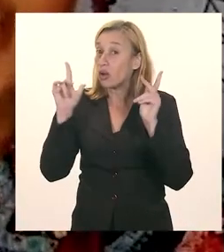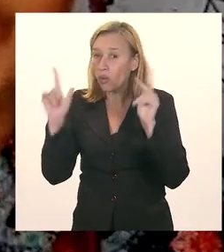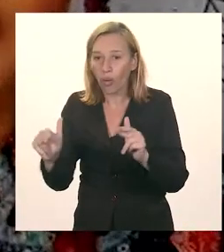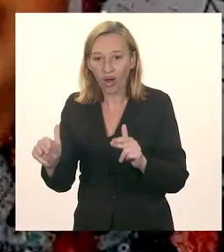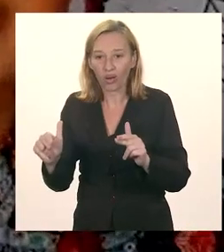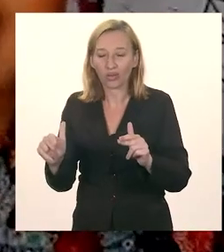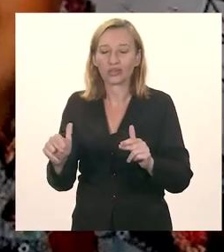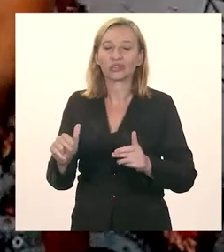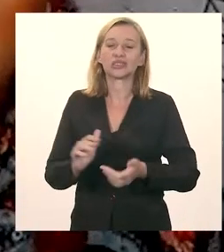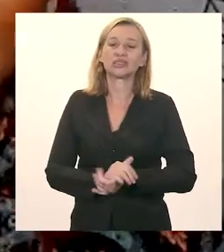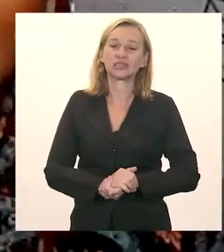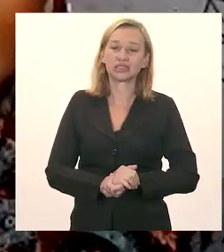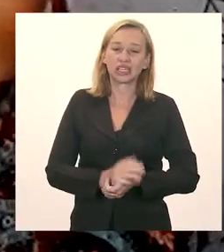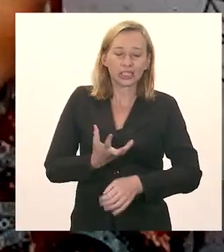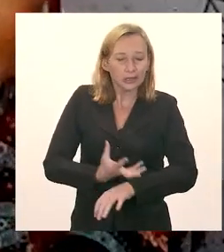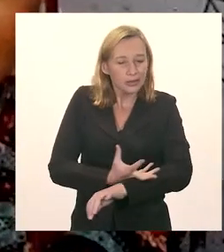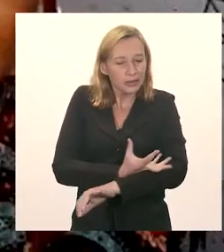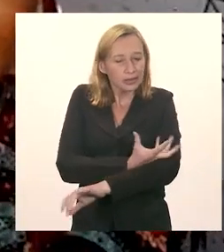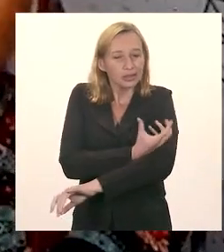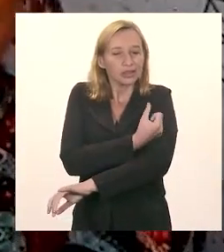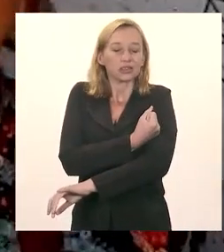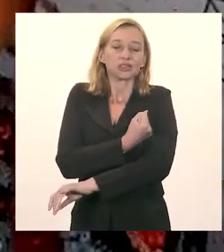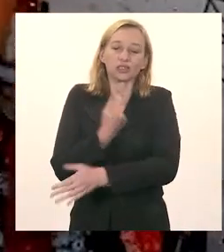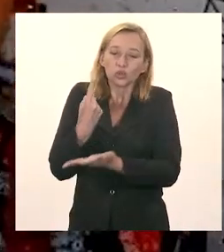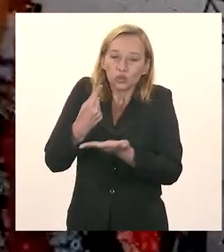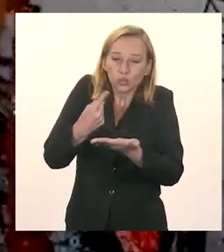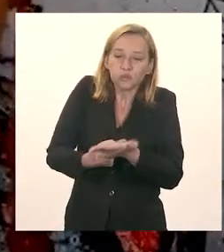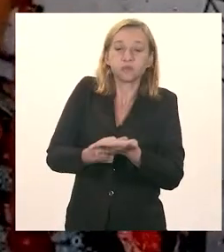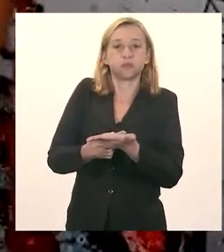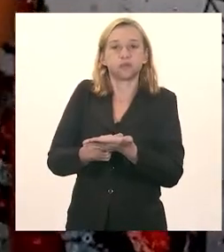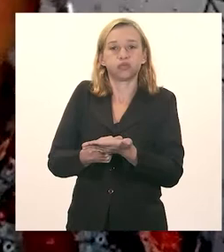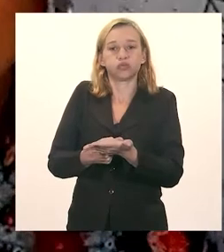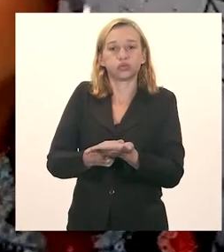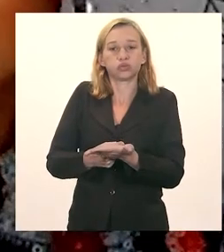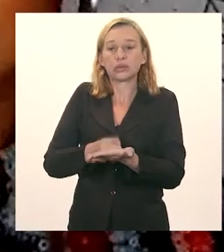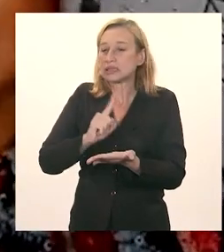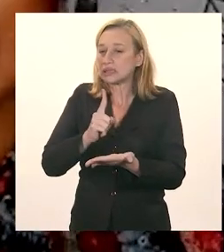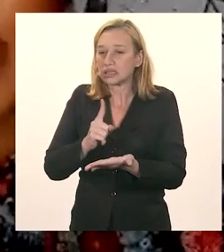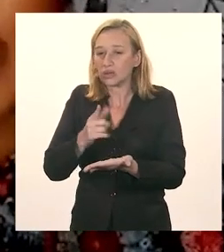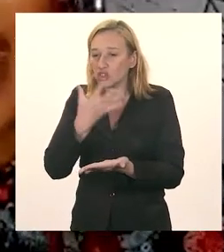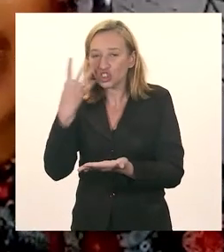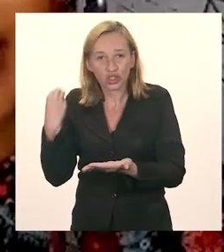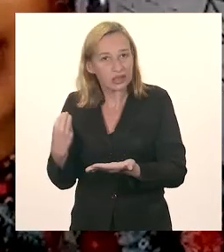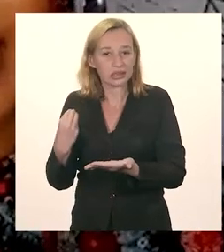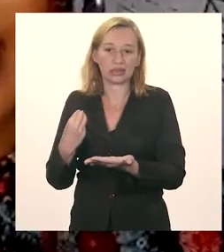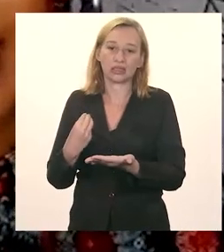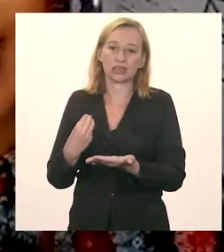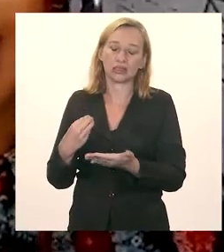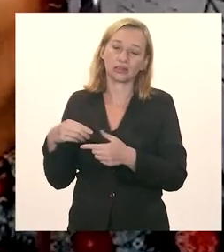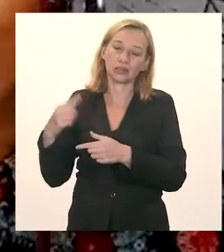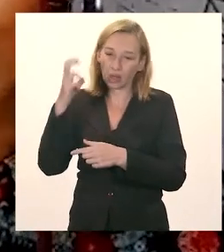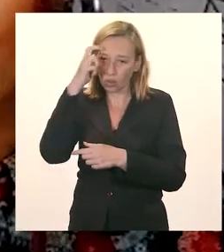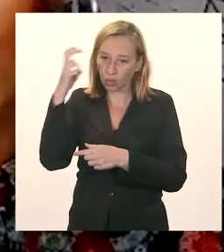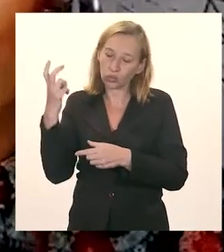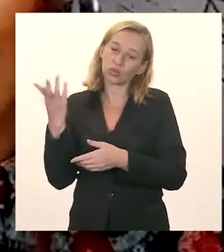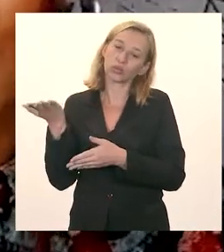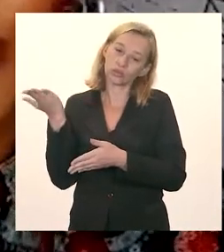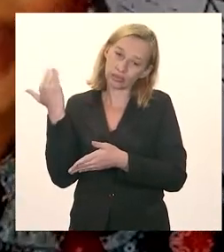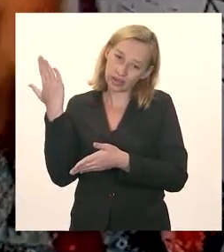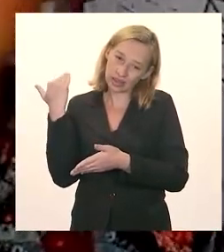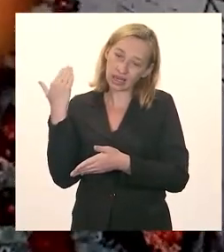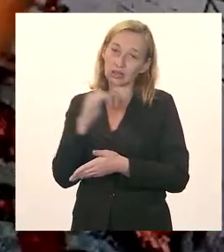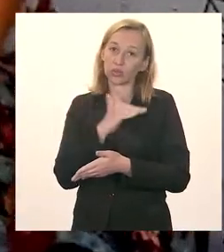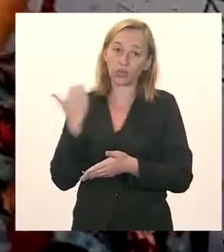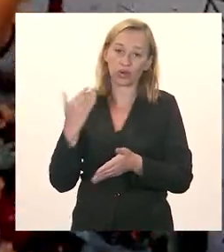do mesmo jeito. Então, eles têm esse compromisso de não deixar essa cultura